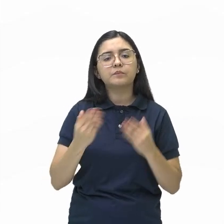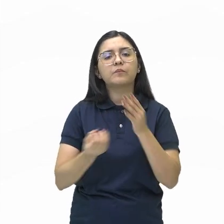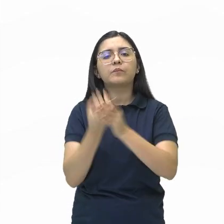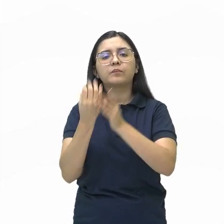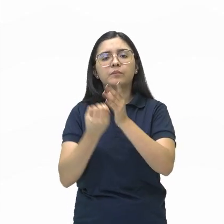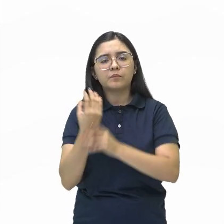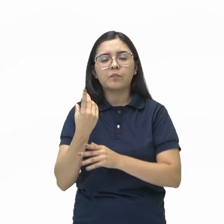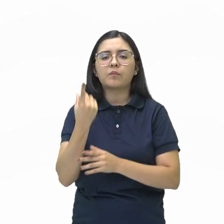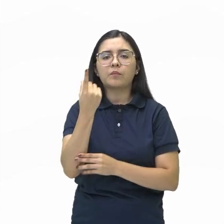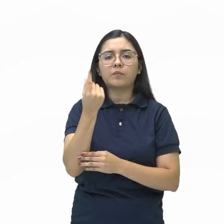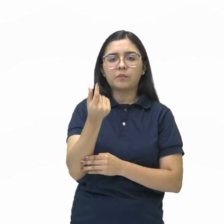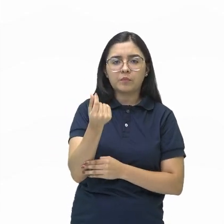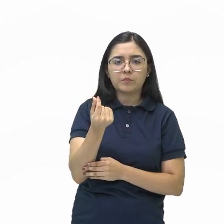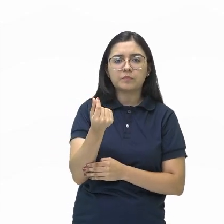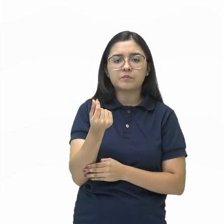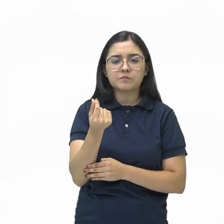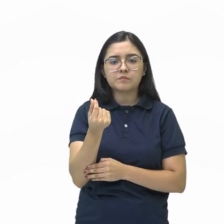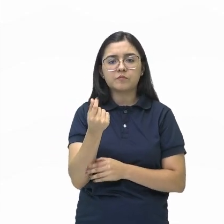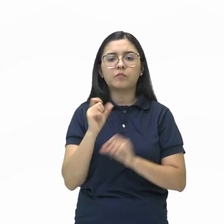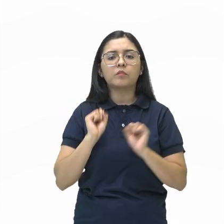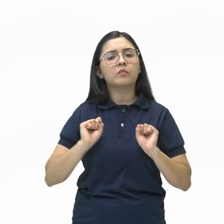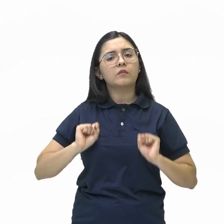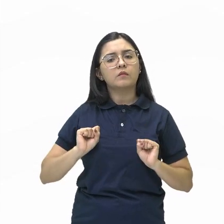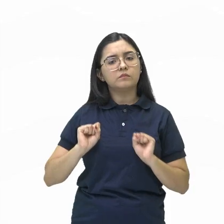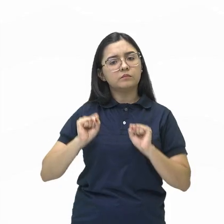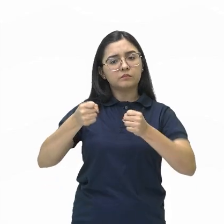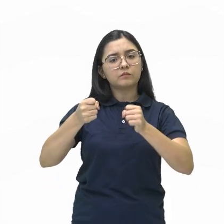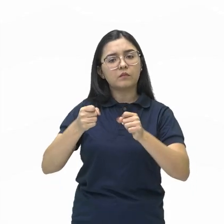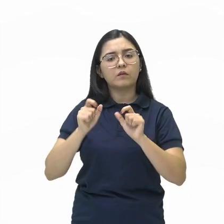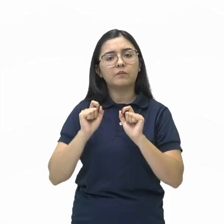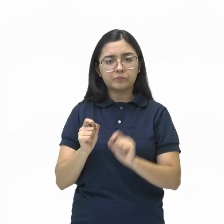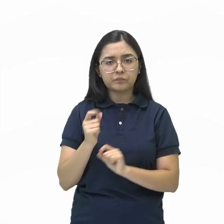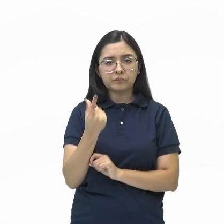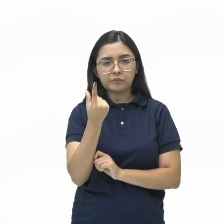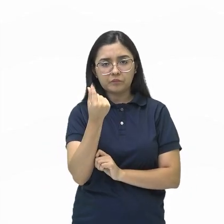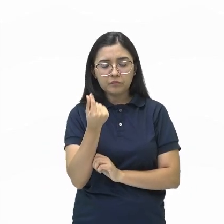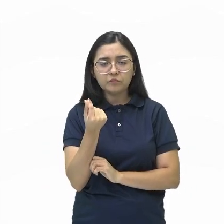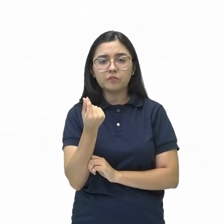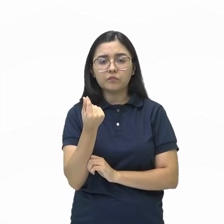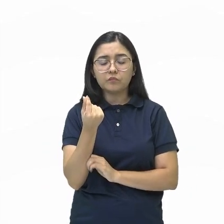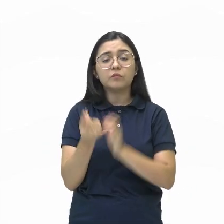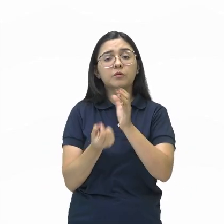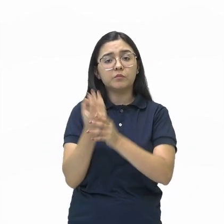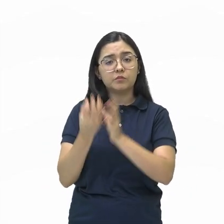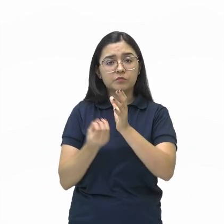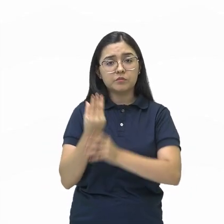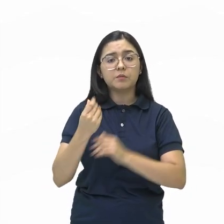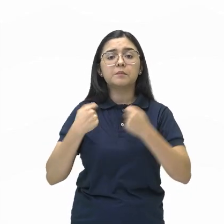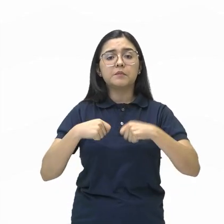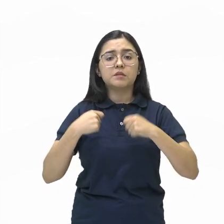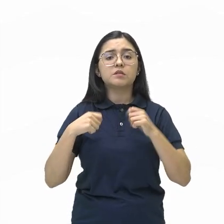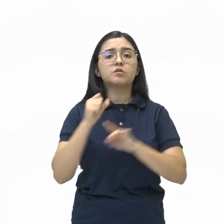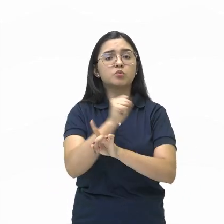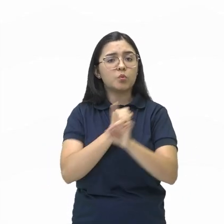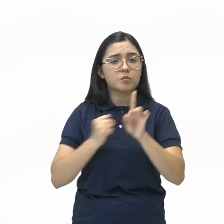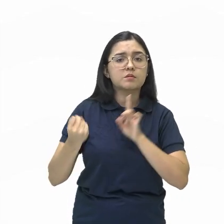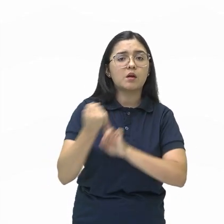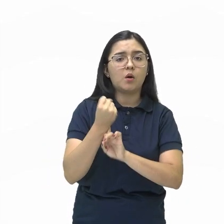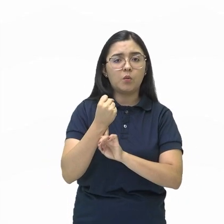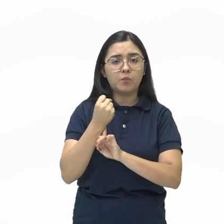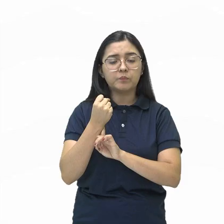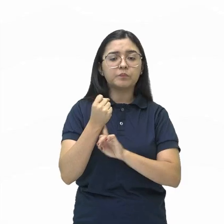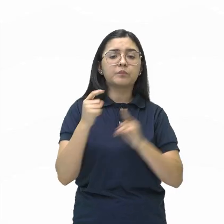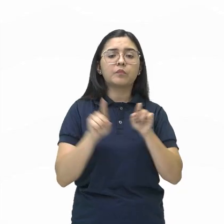riqueza, ela prega isso, a defesa de que a riqueza produzida ela tem que ser socializada.